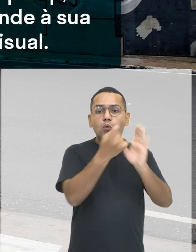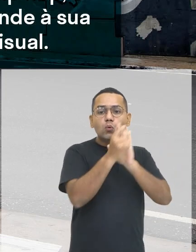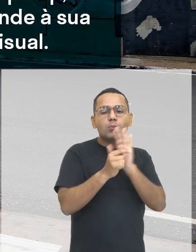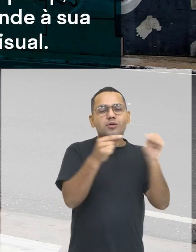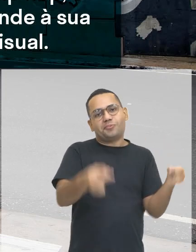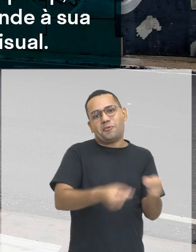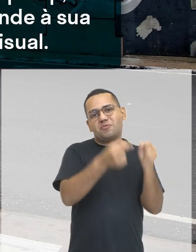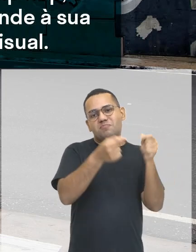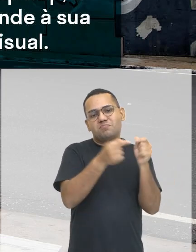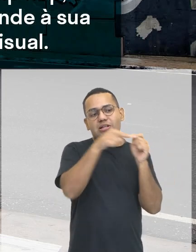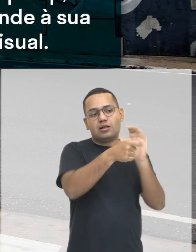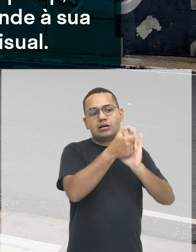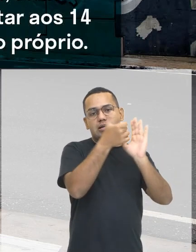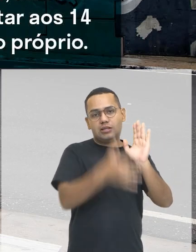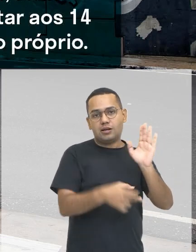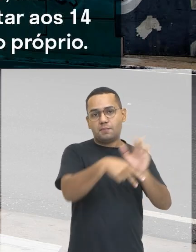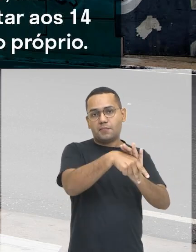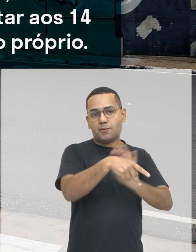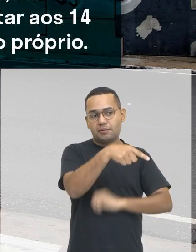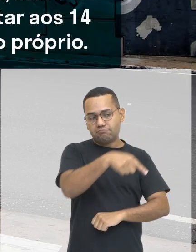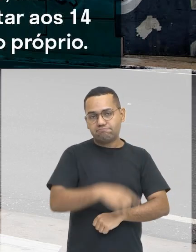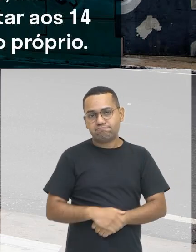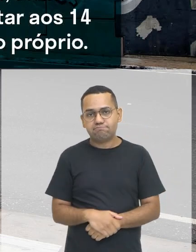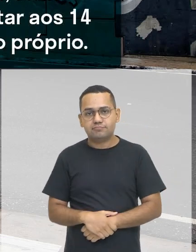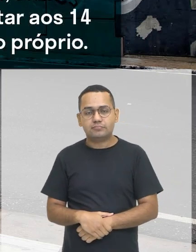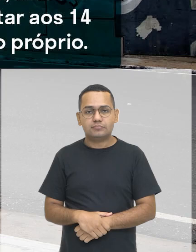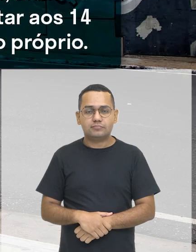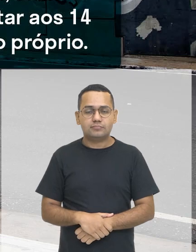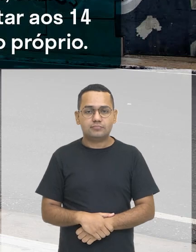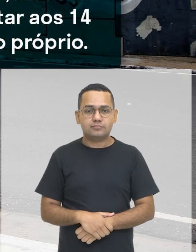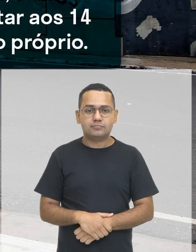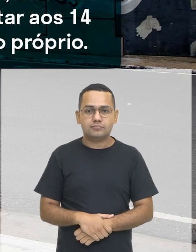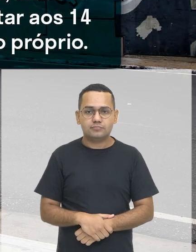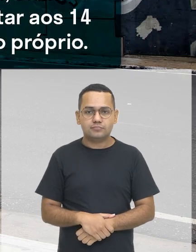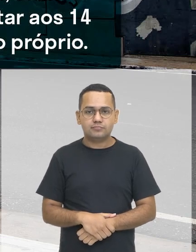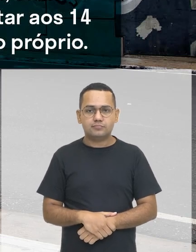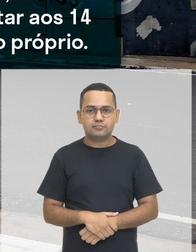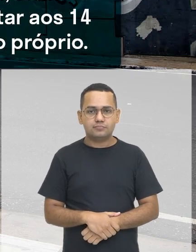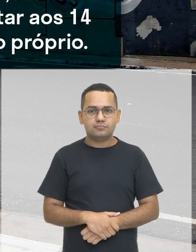sua linguagem visual. Bem,